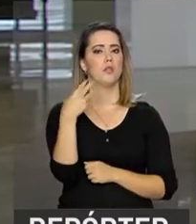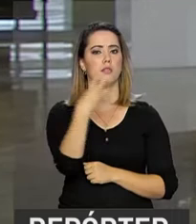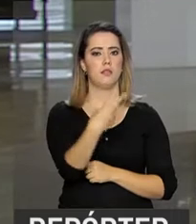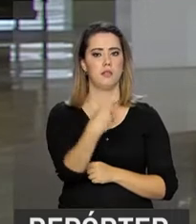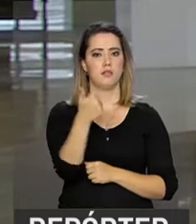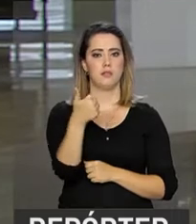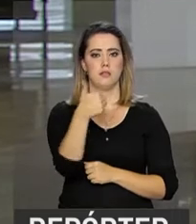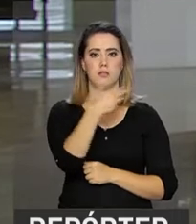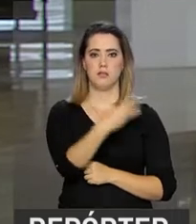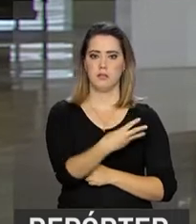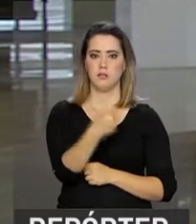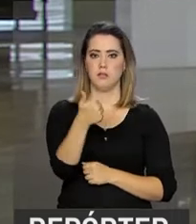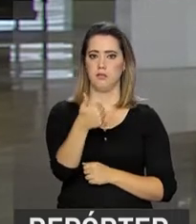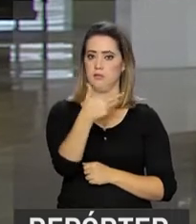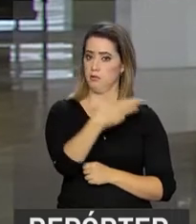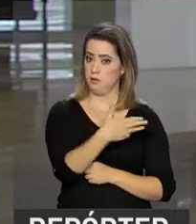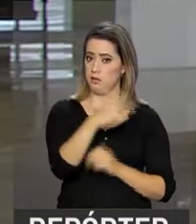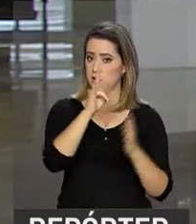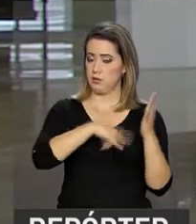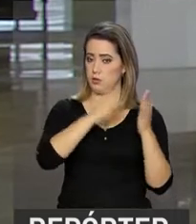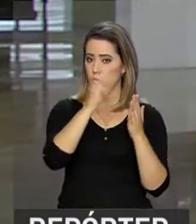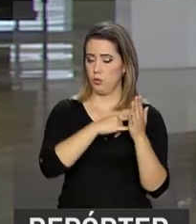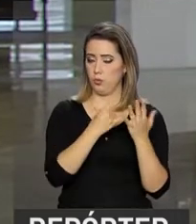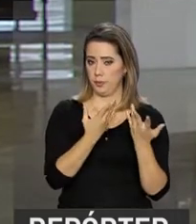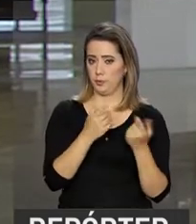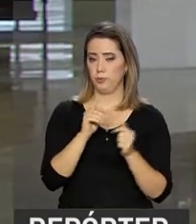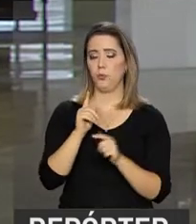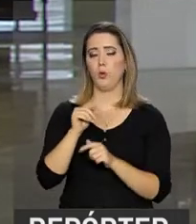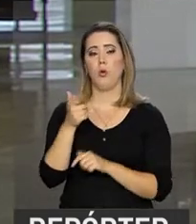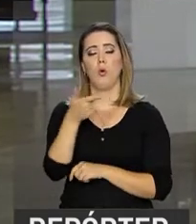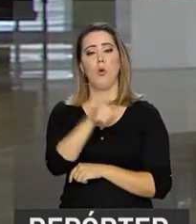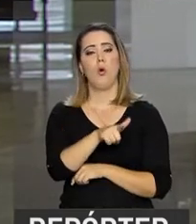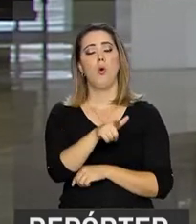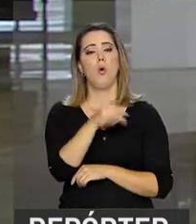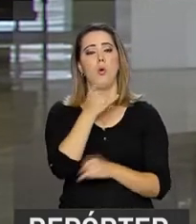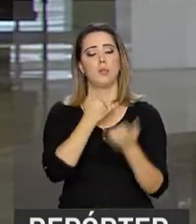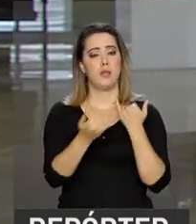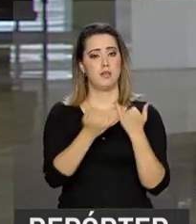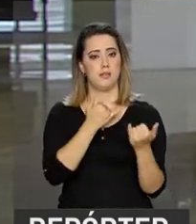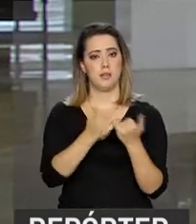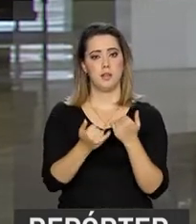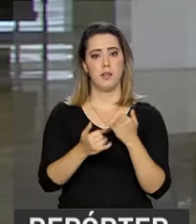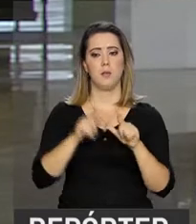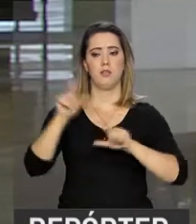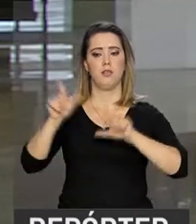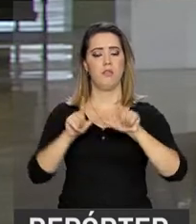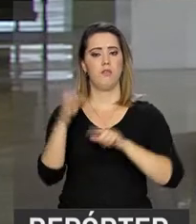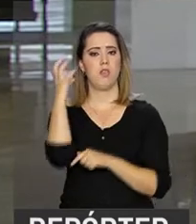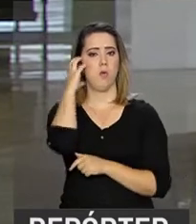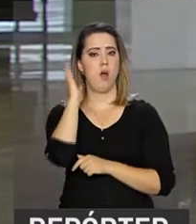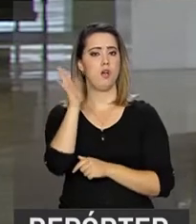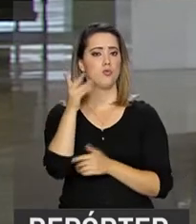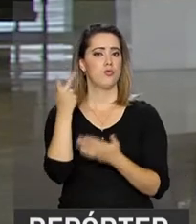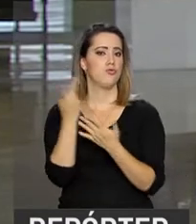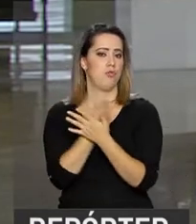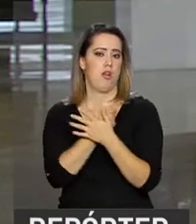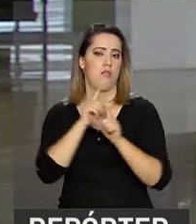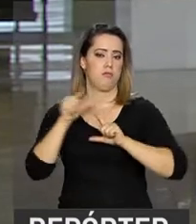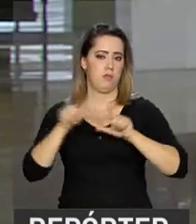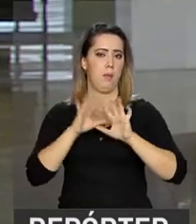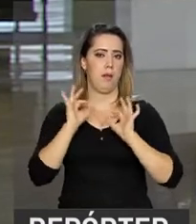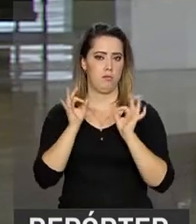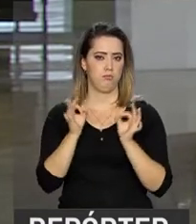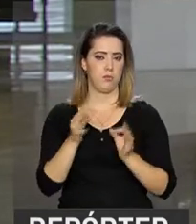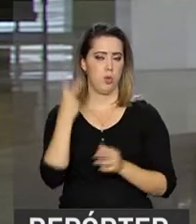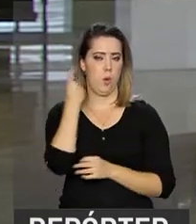exemplo a emissora já está explorando o serviço de rádio e televisão e ocorre por exemplo uma